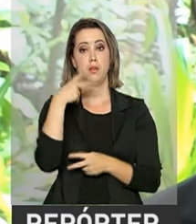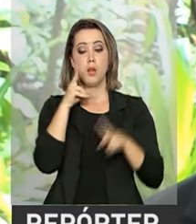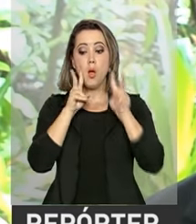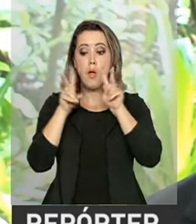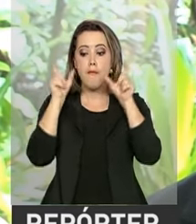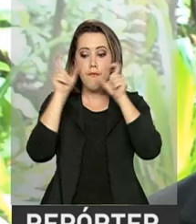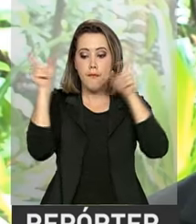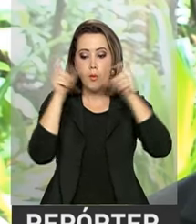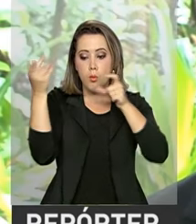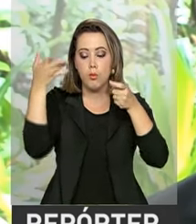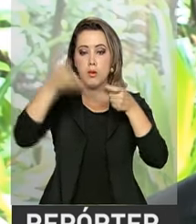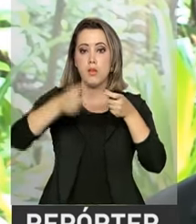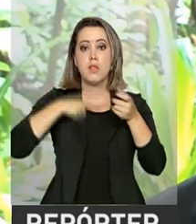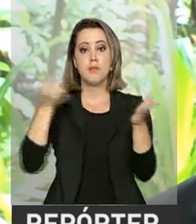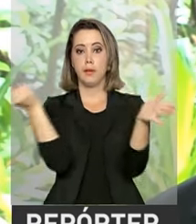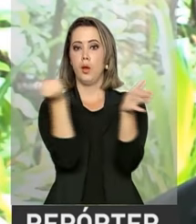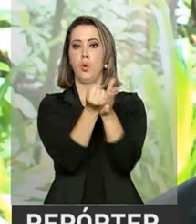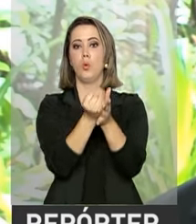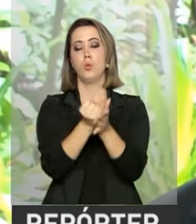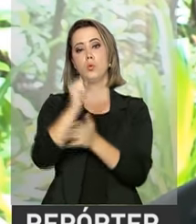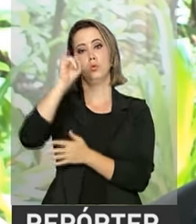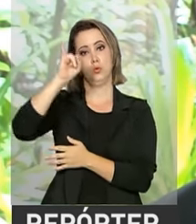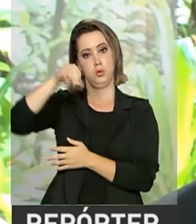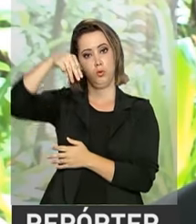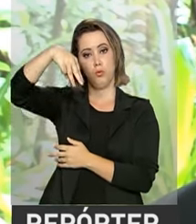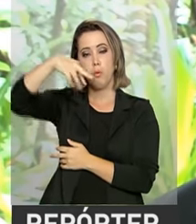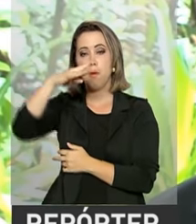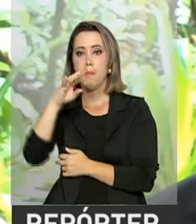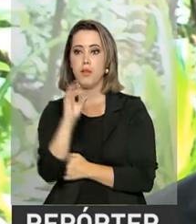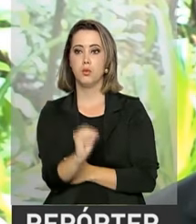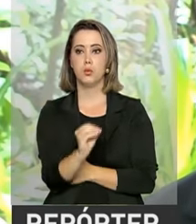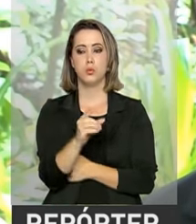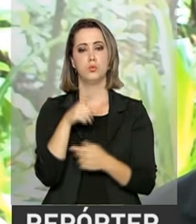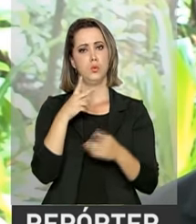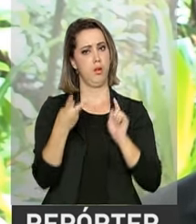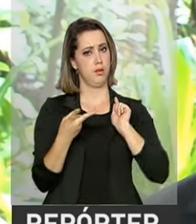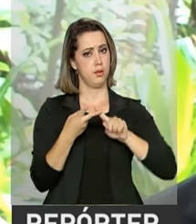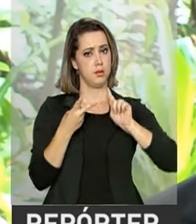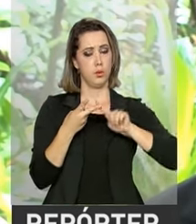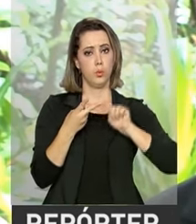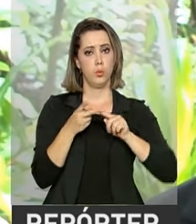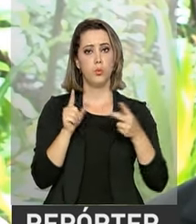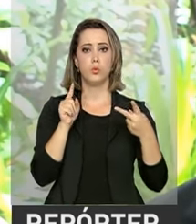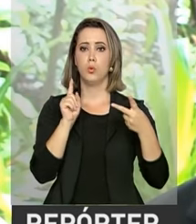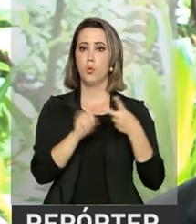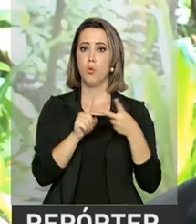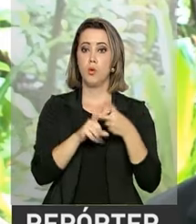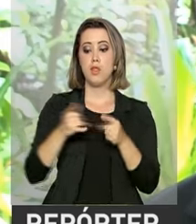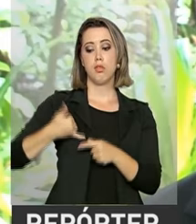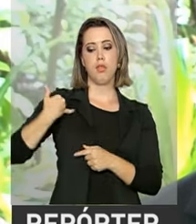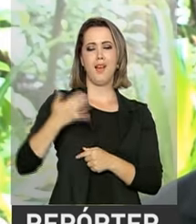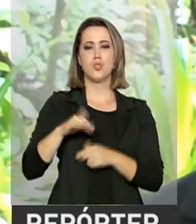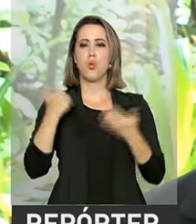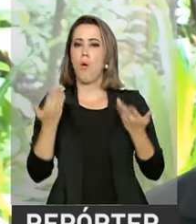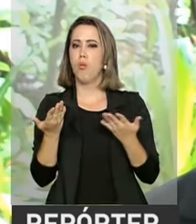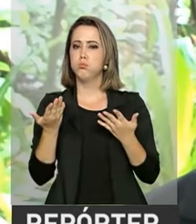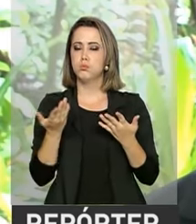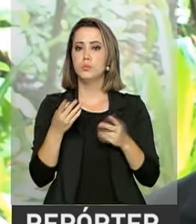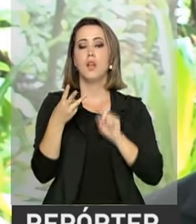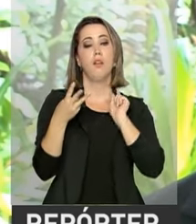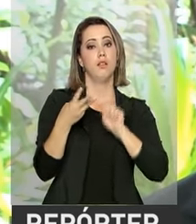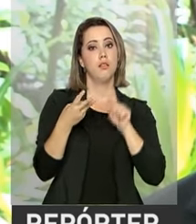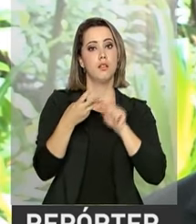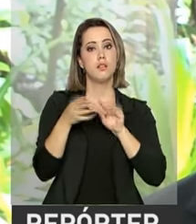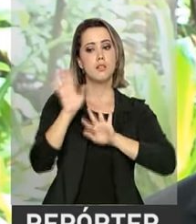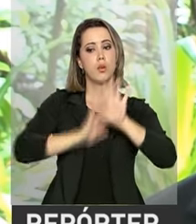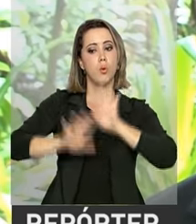observar realmente se há o selo de identificação da conformidade do Inmetro. A segunda é com relação à faixa etária. E a terceira com relação